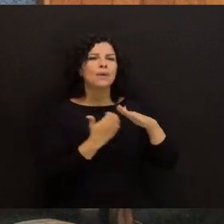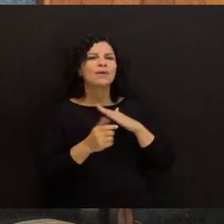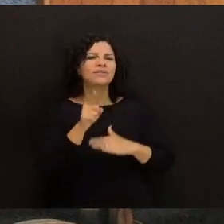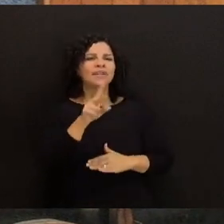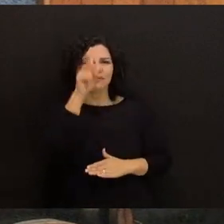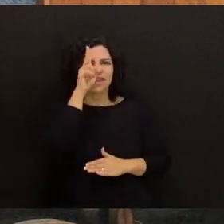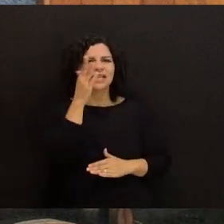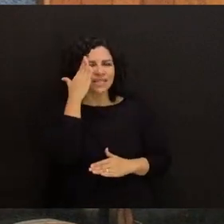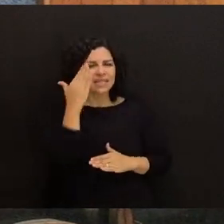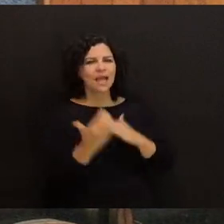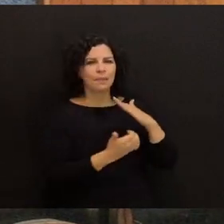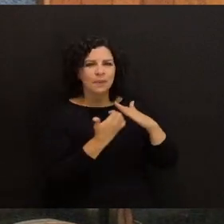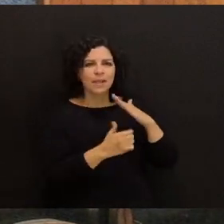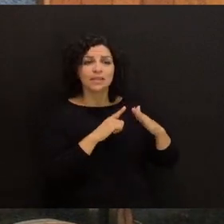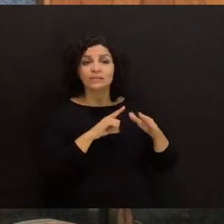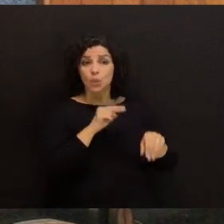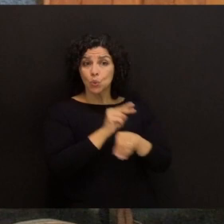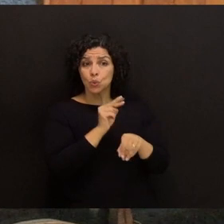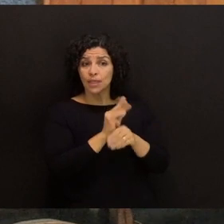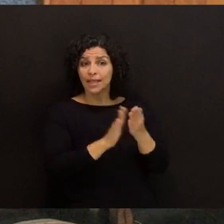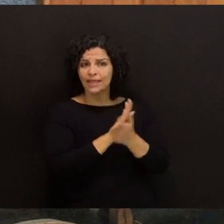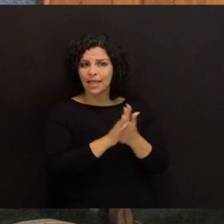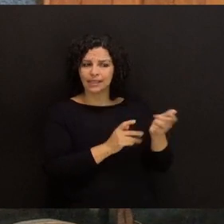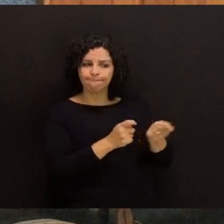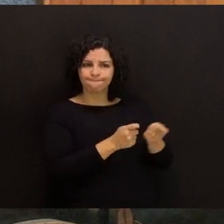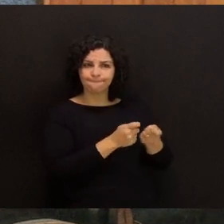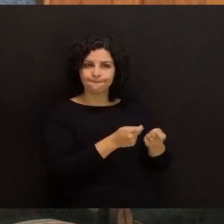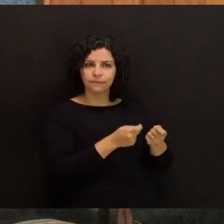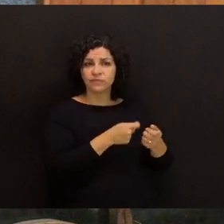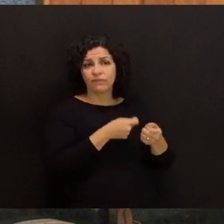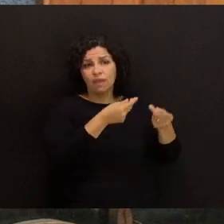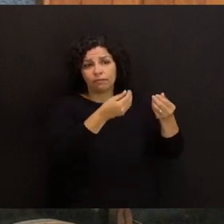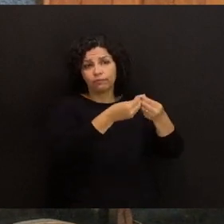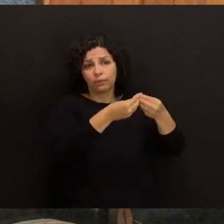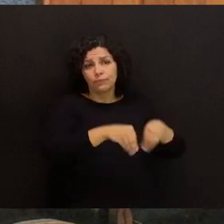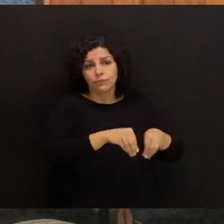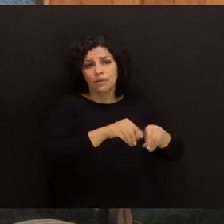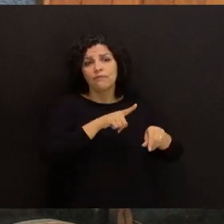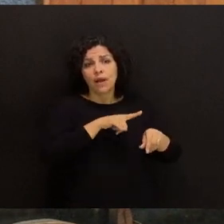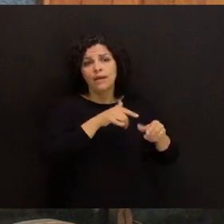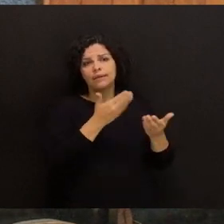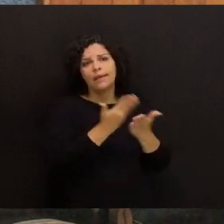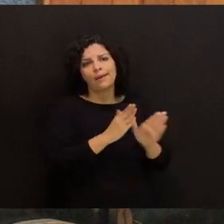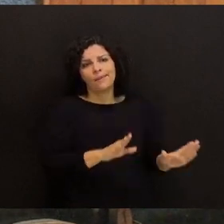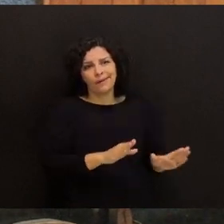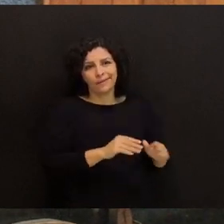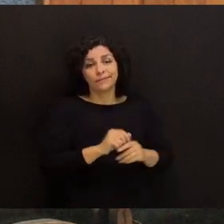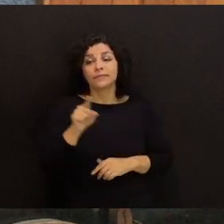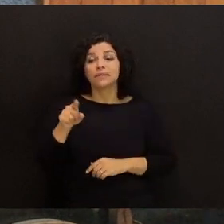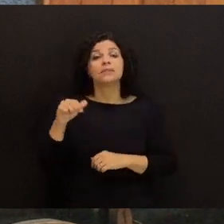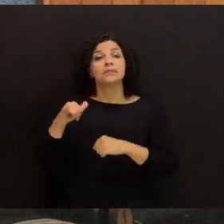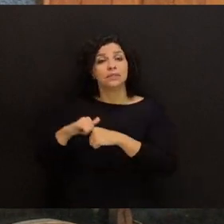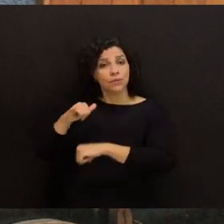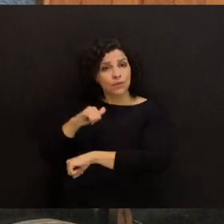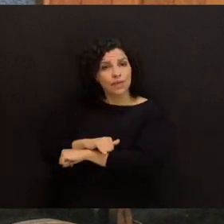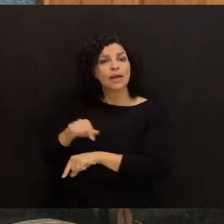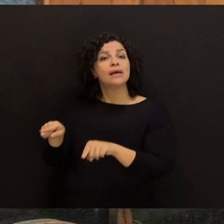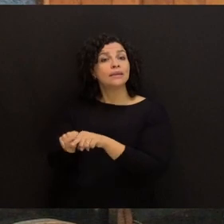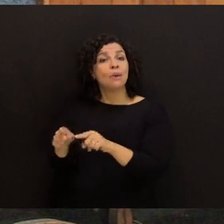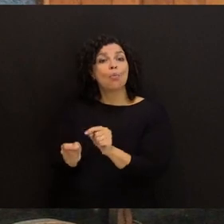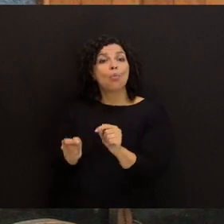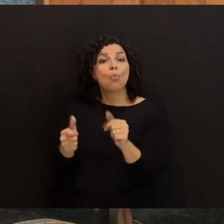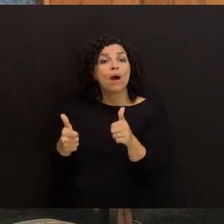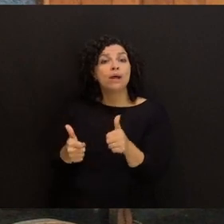empresário o senhor sabe se você não cuidar do caixa da tua empresa você vai falir e São José dos Pinhais está caminhando rumo à falência